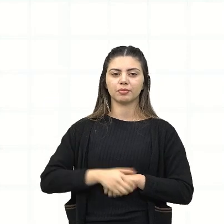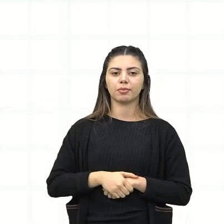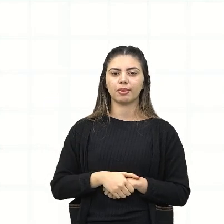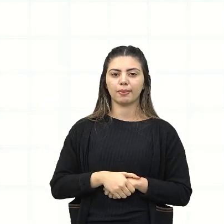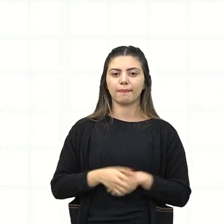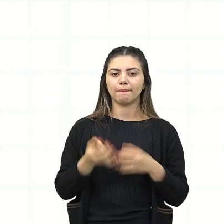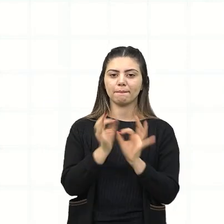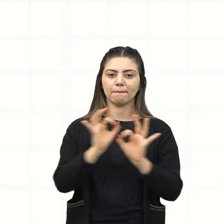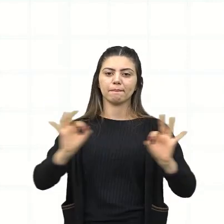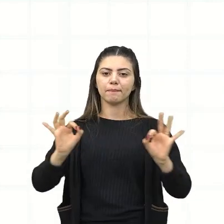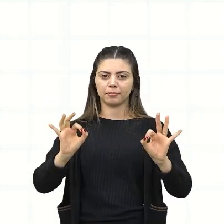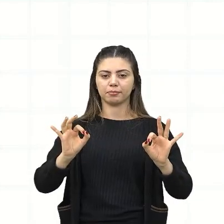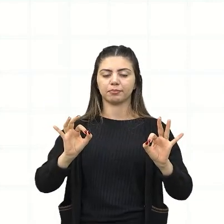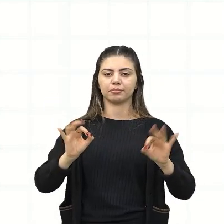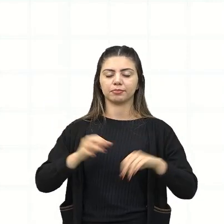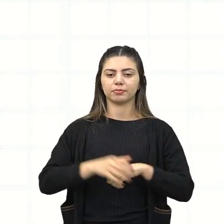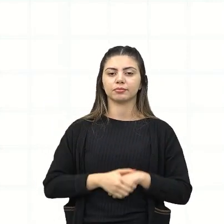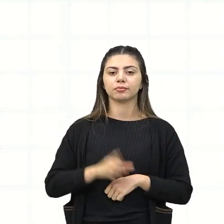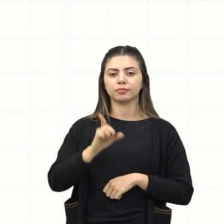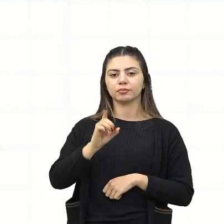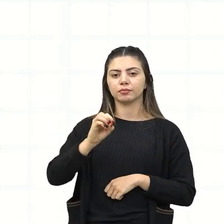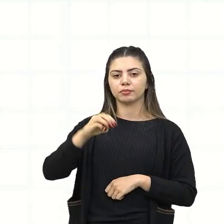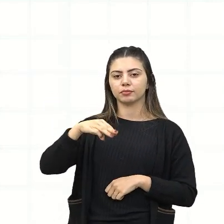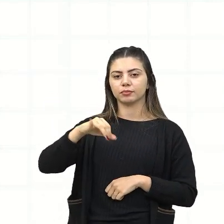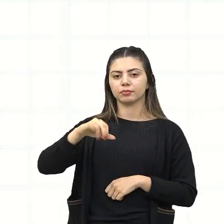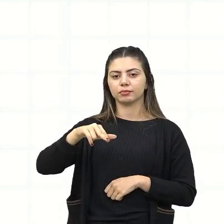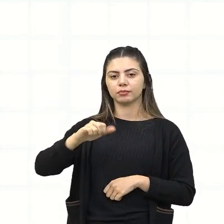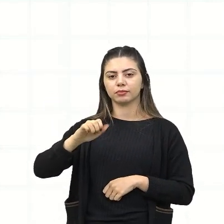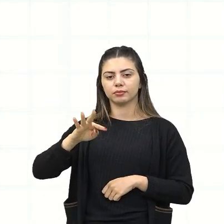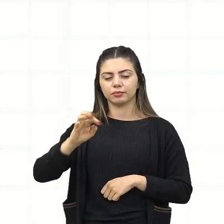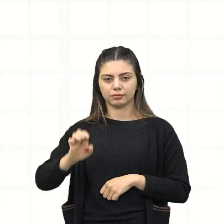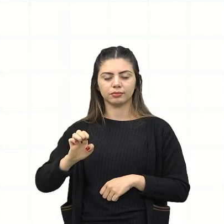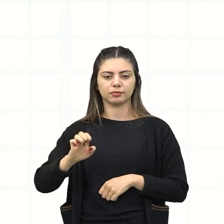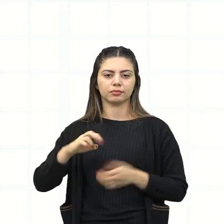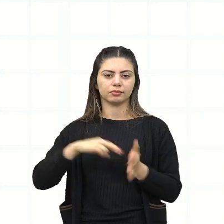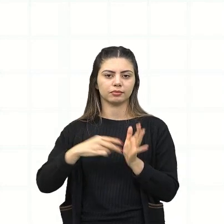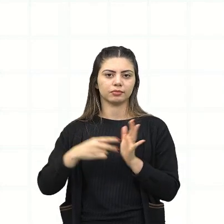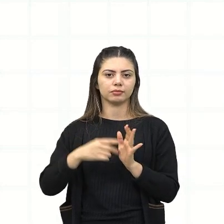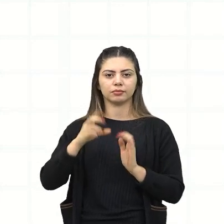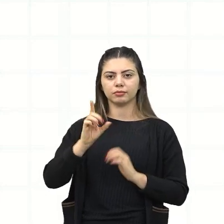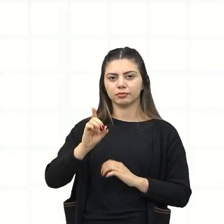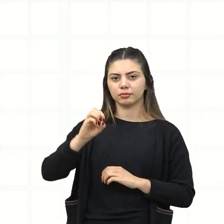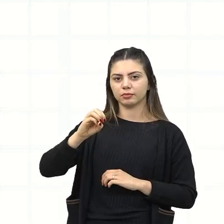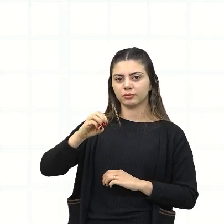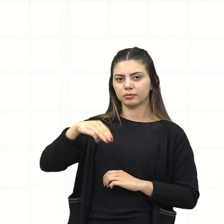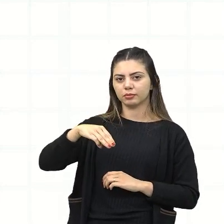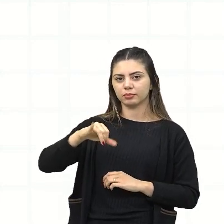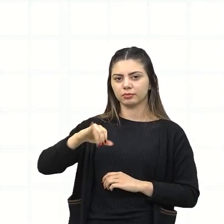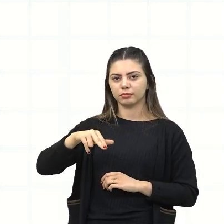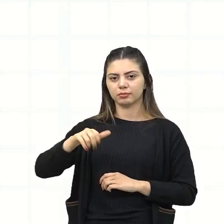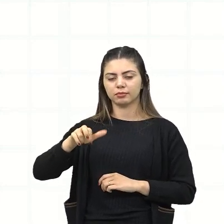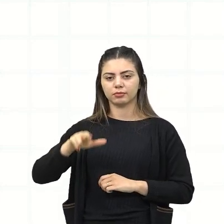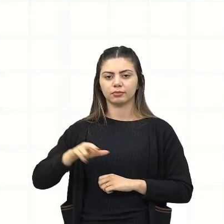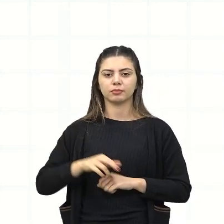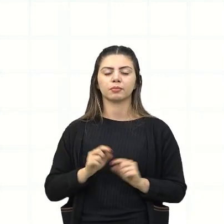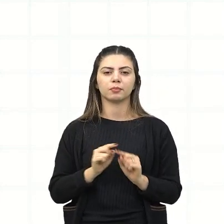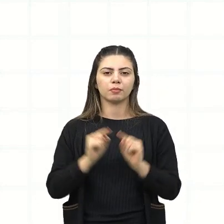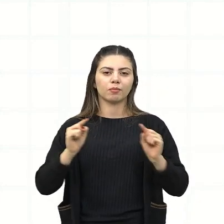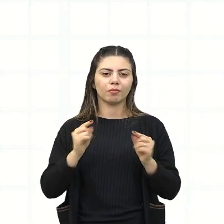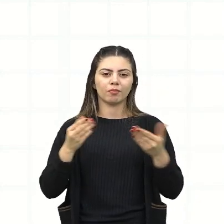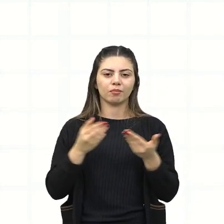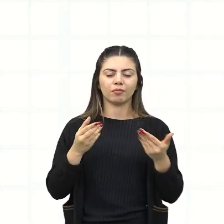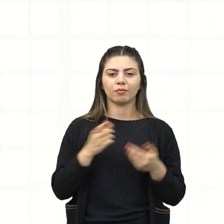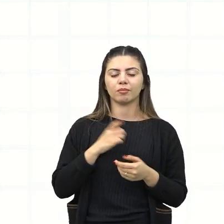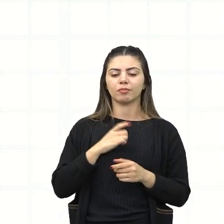Dominate é dominar, mas quando eu coloco o will antes